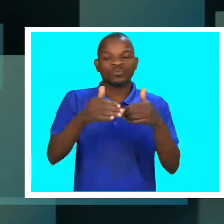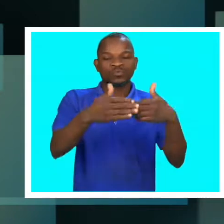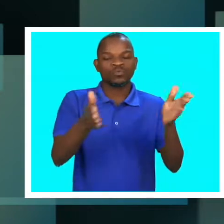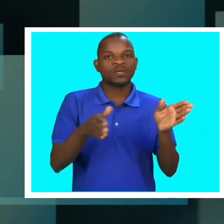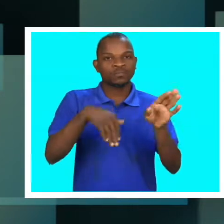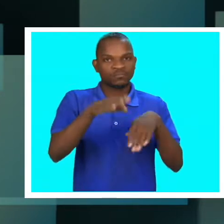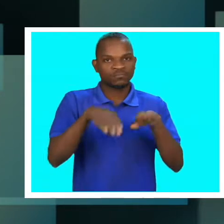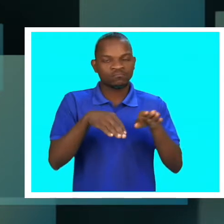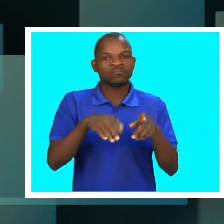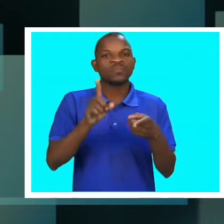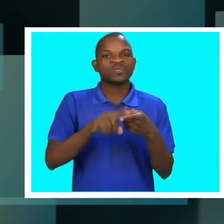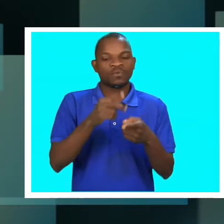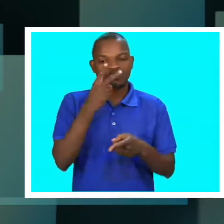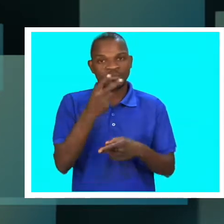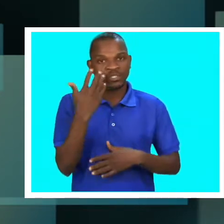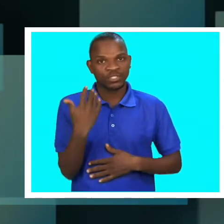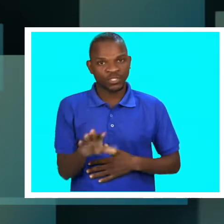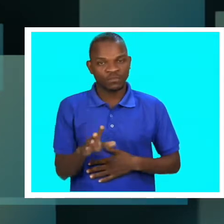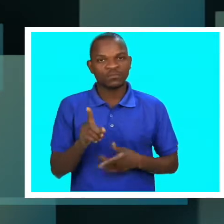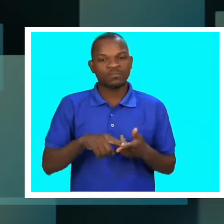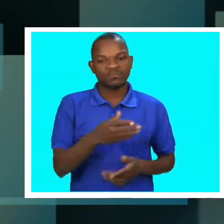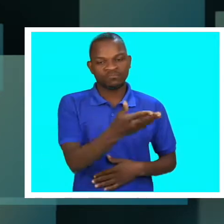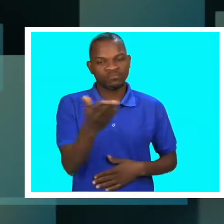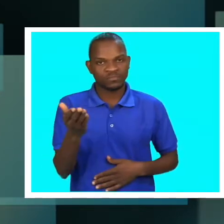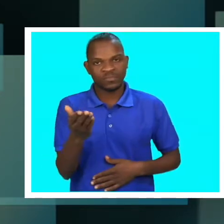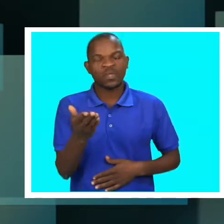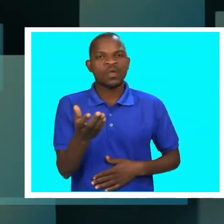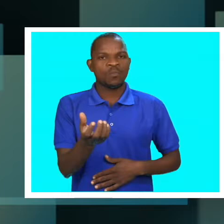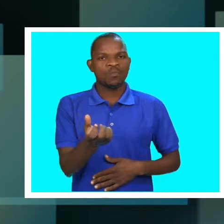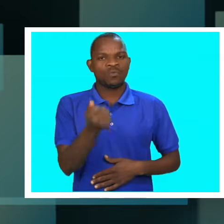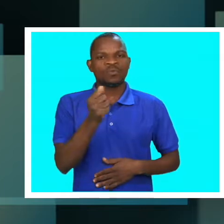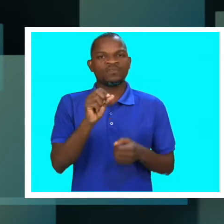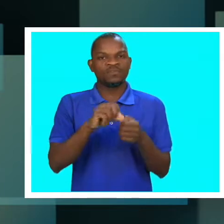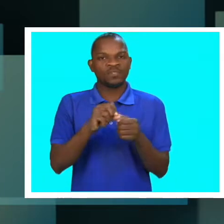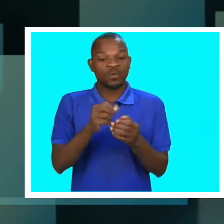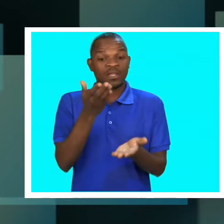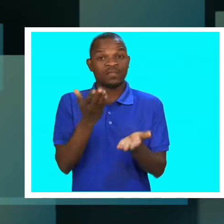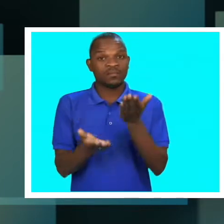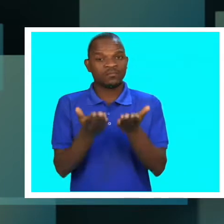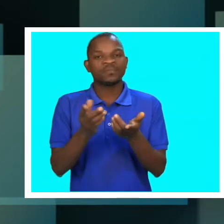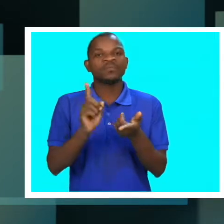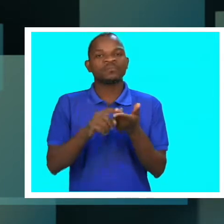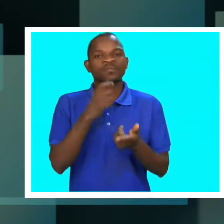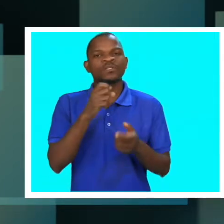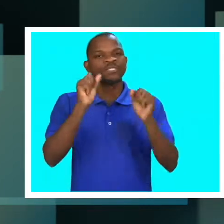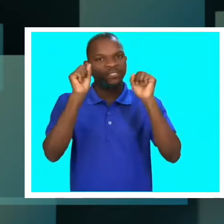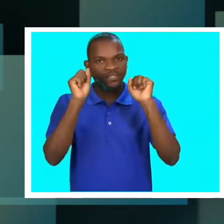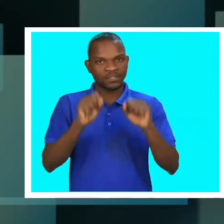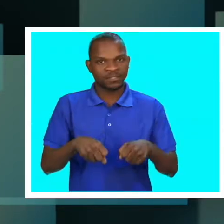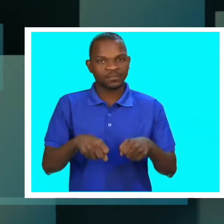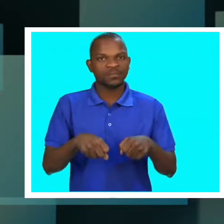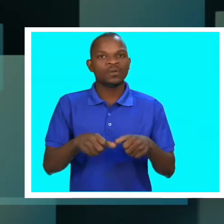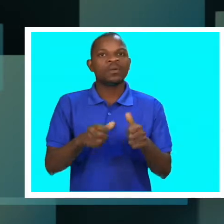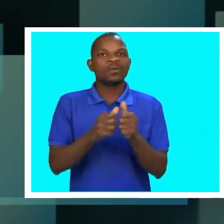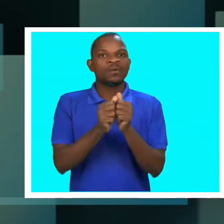público aos estádios. Está visto, vocês melhor que nós podem fazer o juízo disto e dizer que